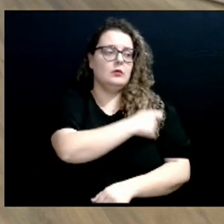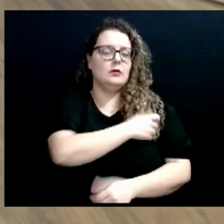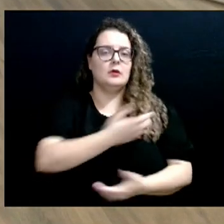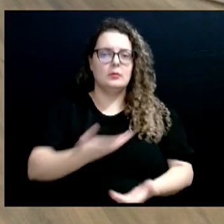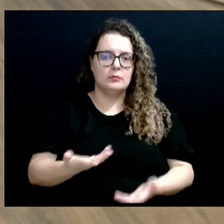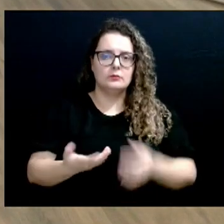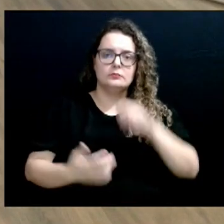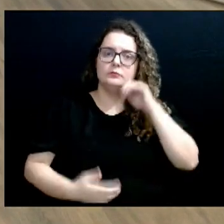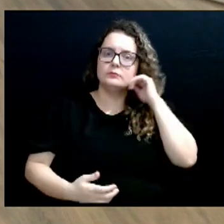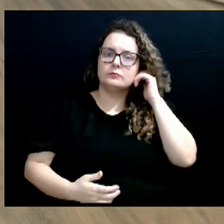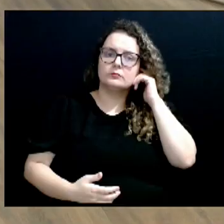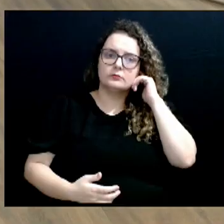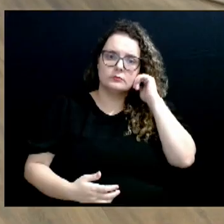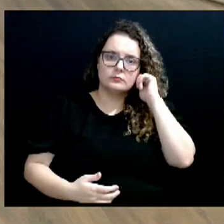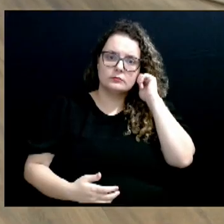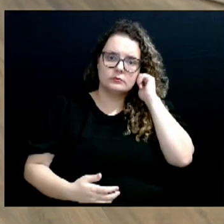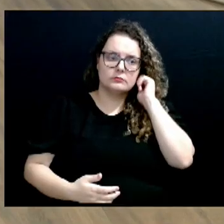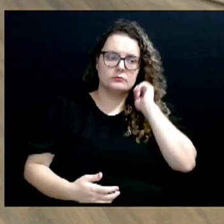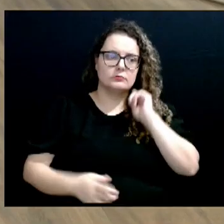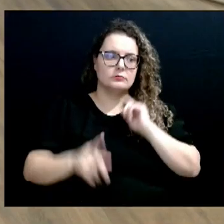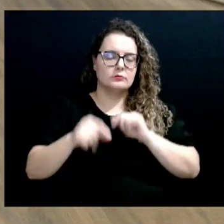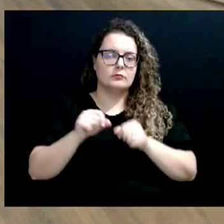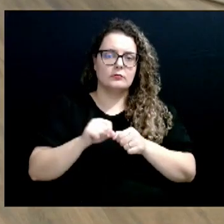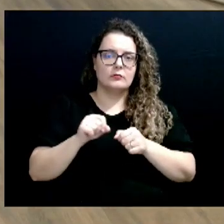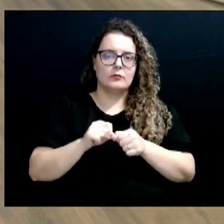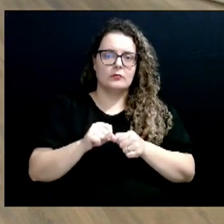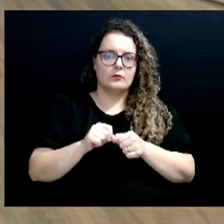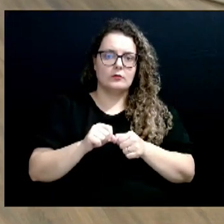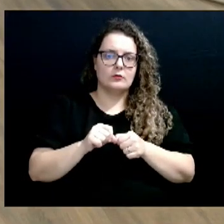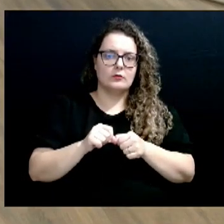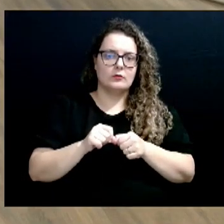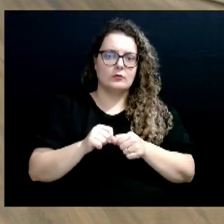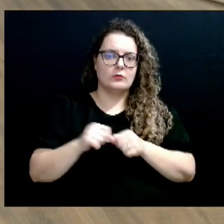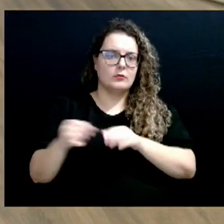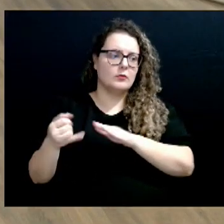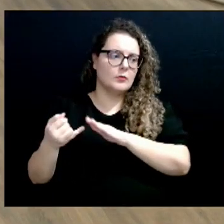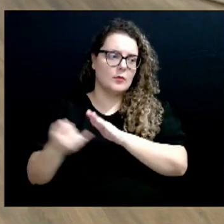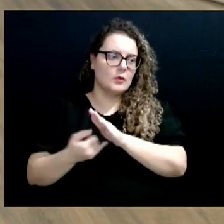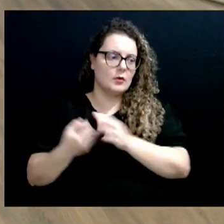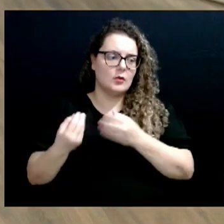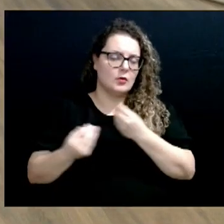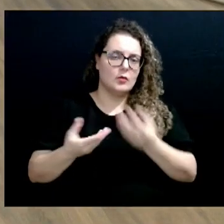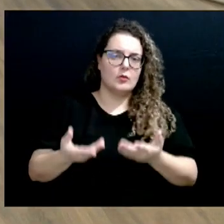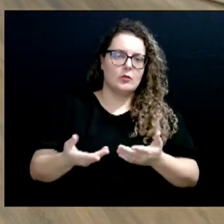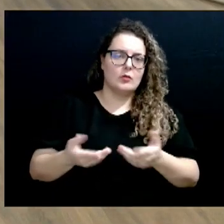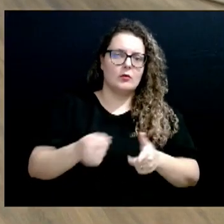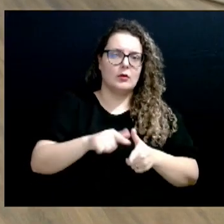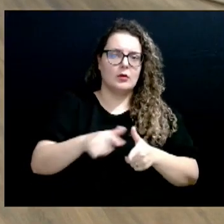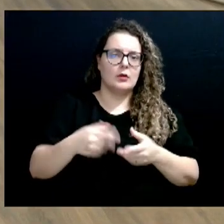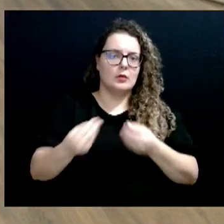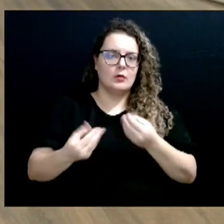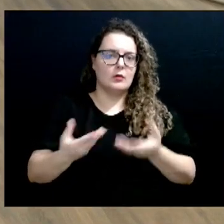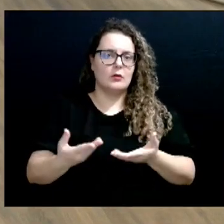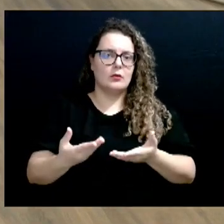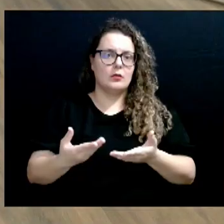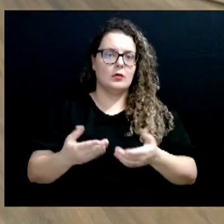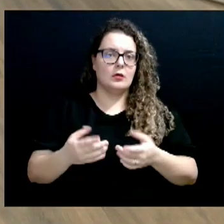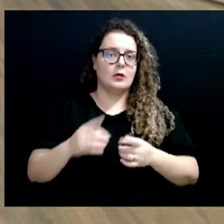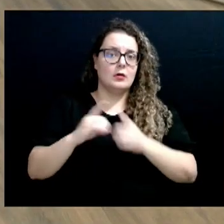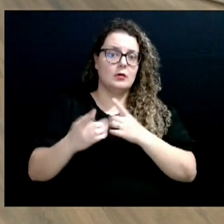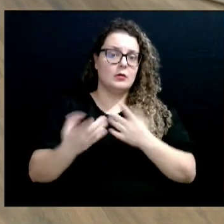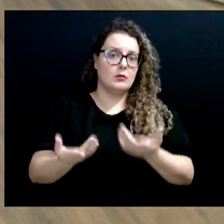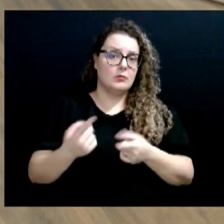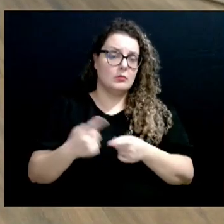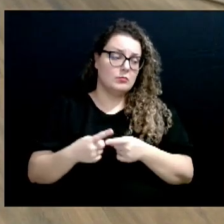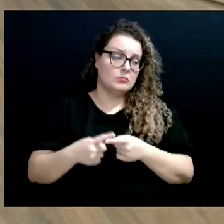feita no carro do instrutor, ele aluga um carro, como é que fica essa dinâmica? Porque se aí ele não tiver